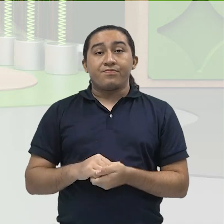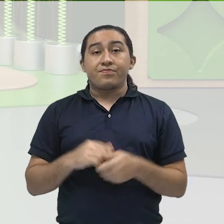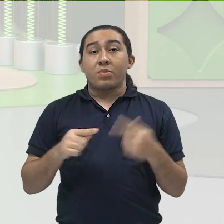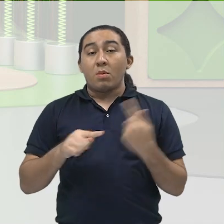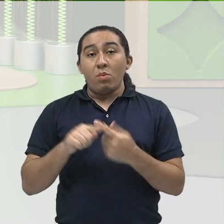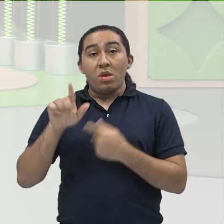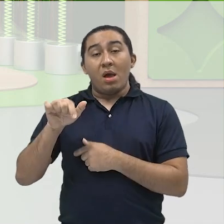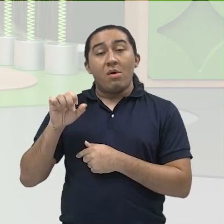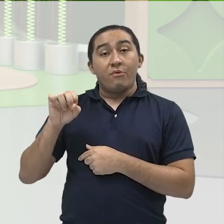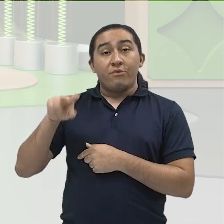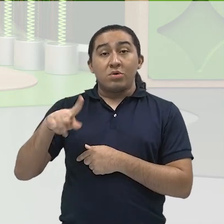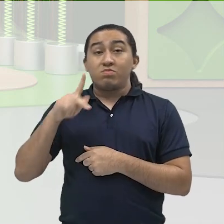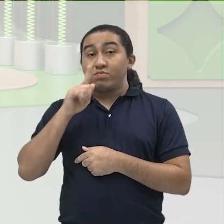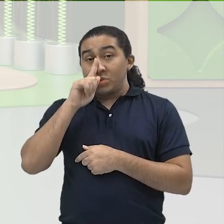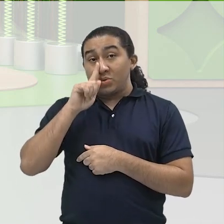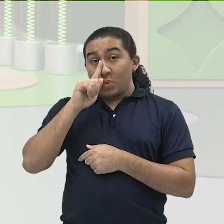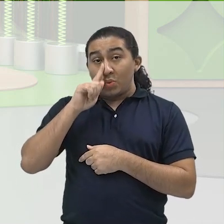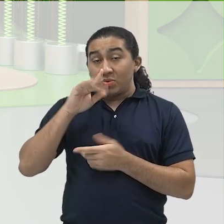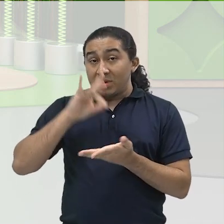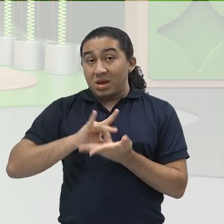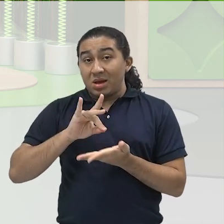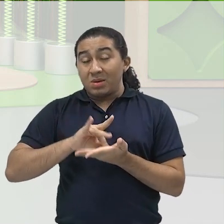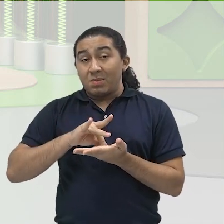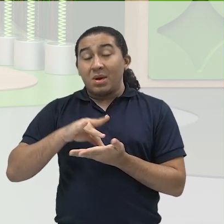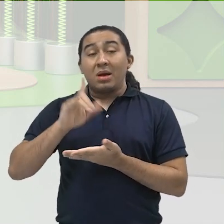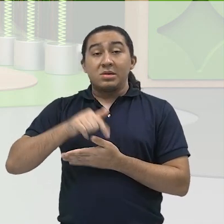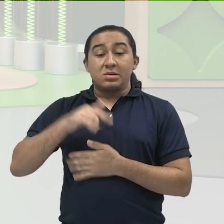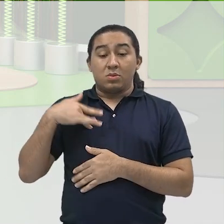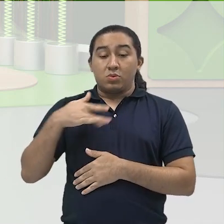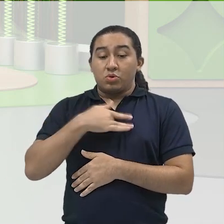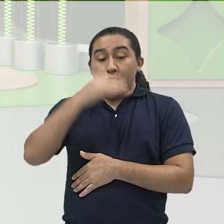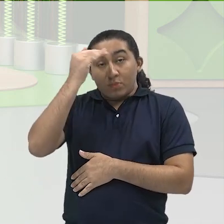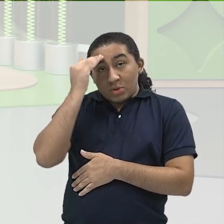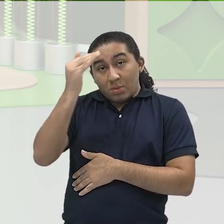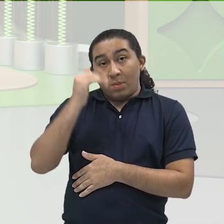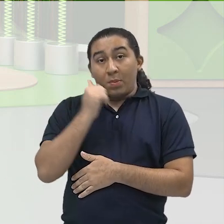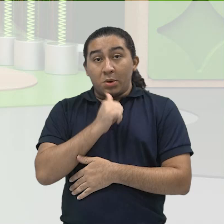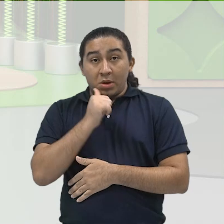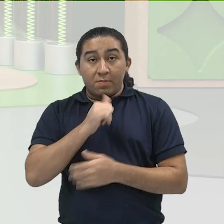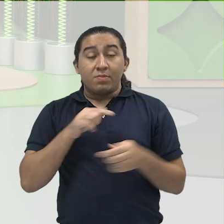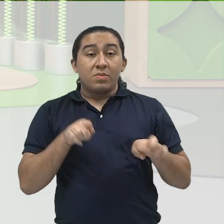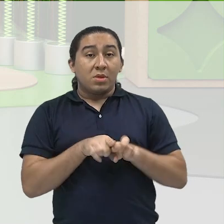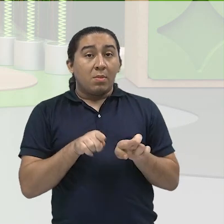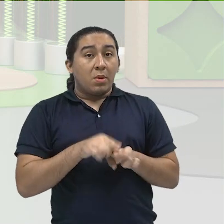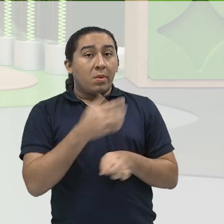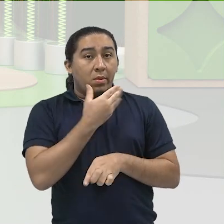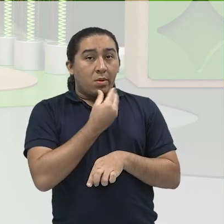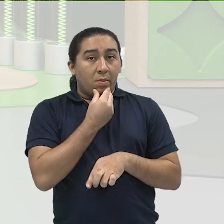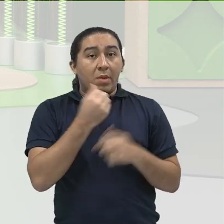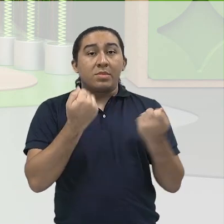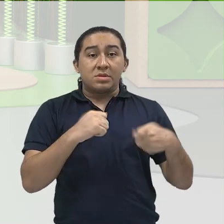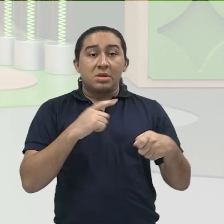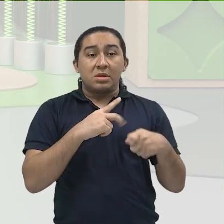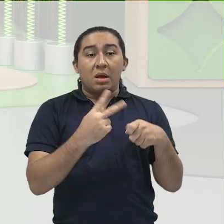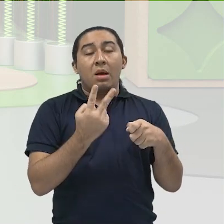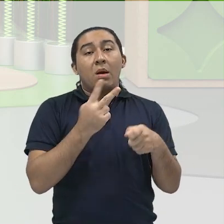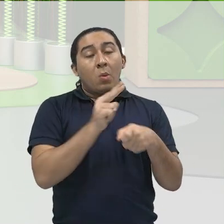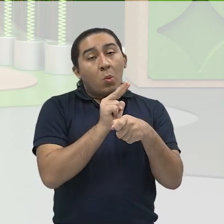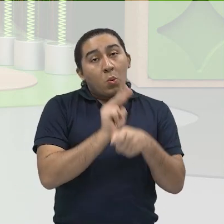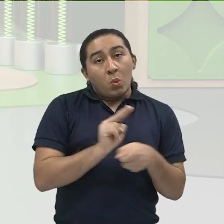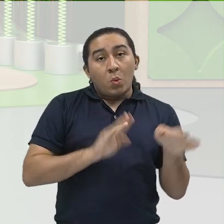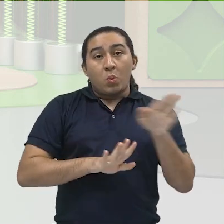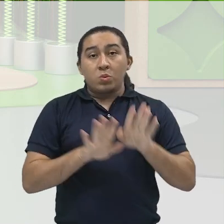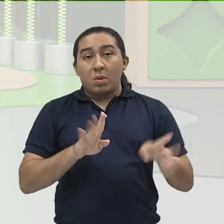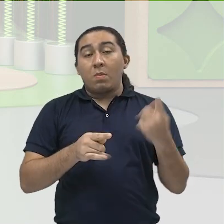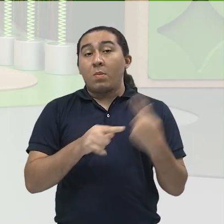vírus altamente perigoso, né, para a saúde principalmente das mulheres. E os homens também devem ser acompanhados, né, porque como eles